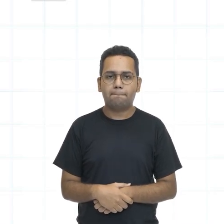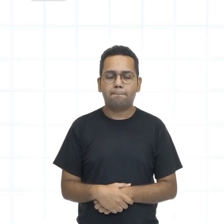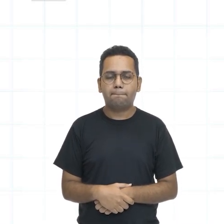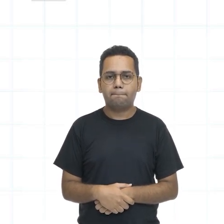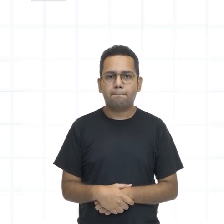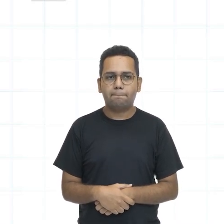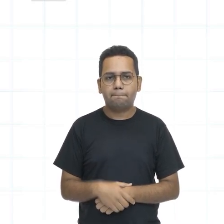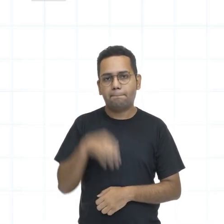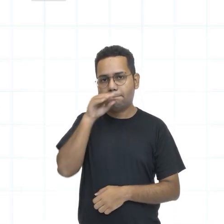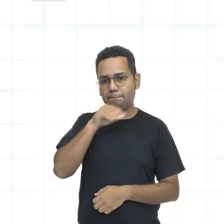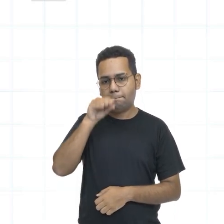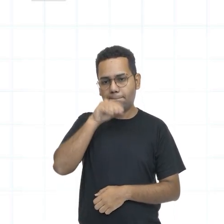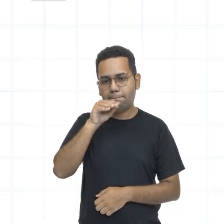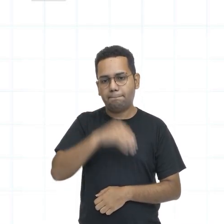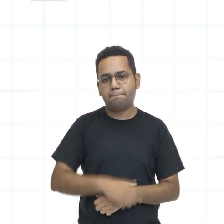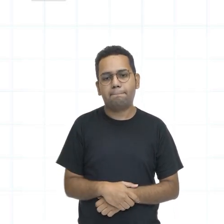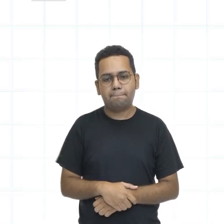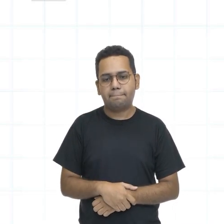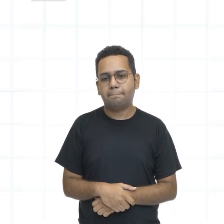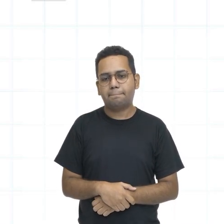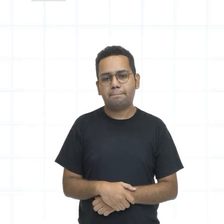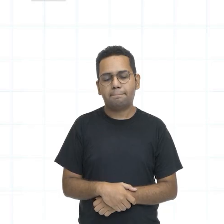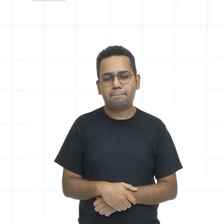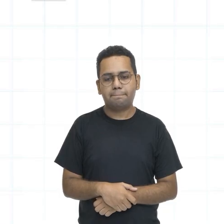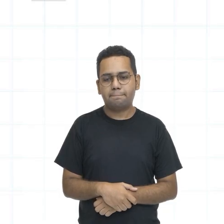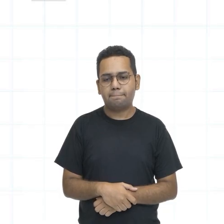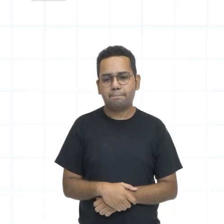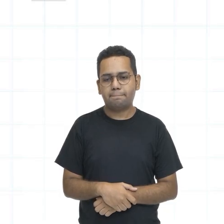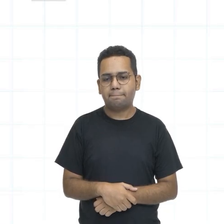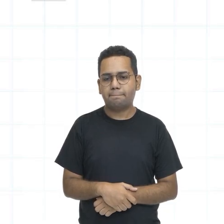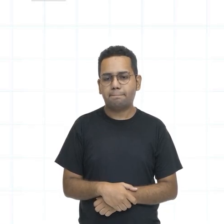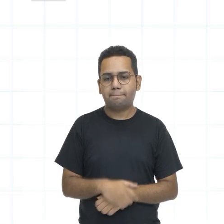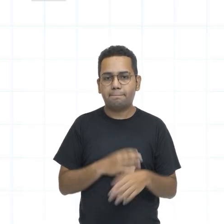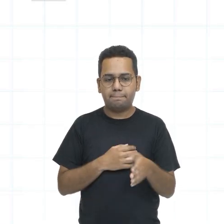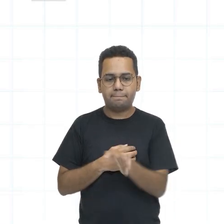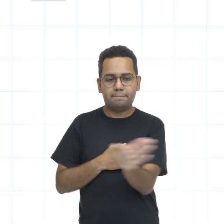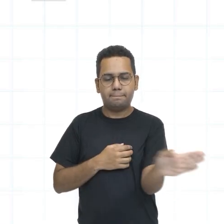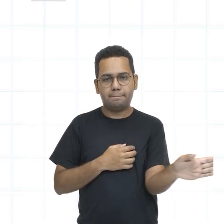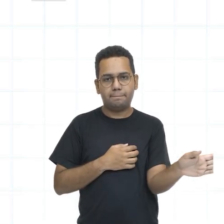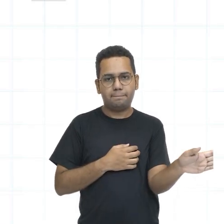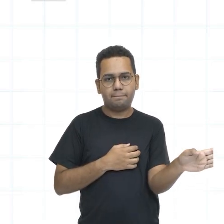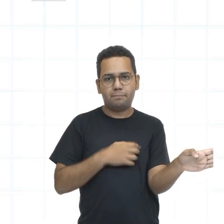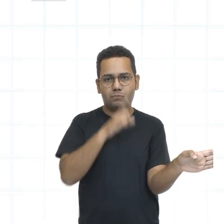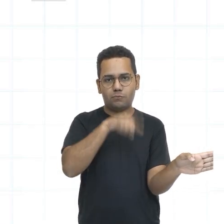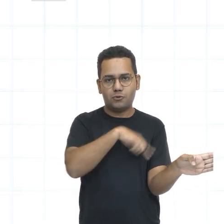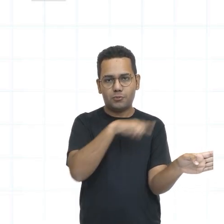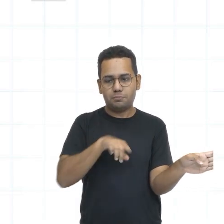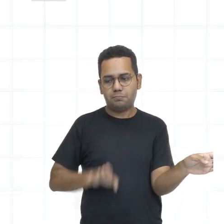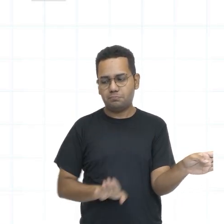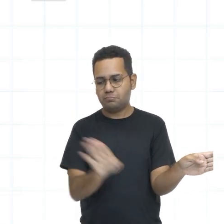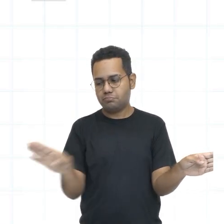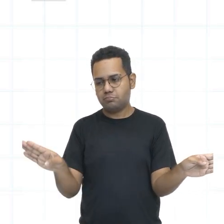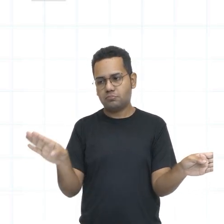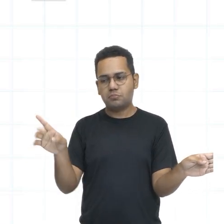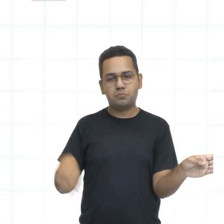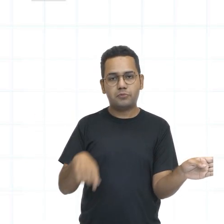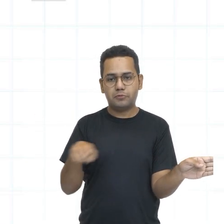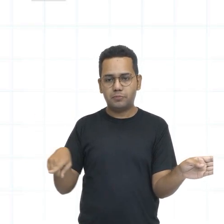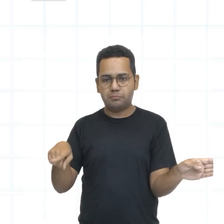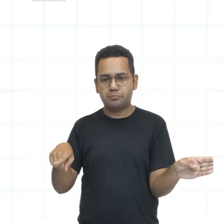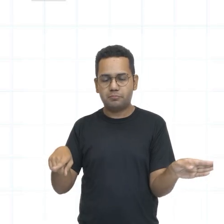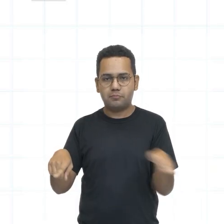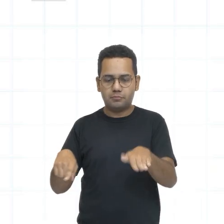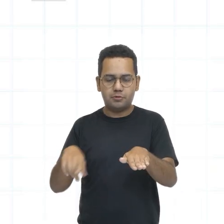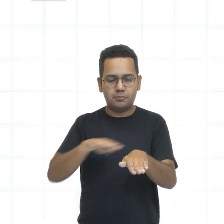no left turn, né, proibido virar à esquerda. No right turn, proibido virar à direita. No parking, proibido